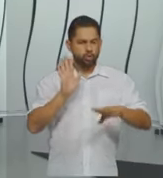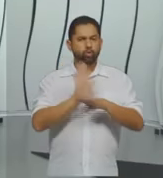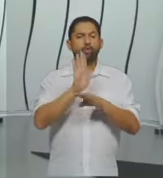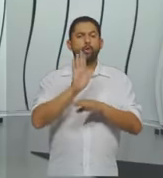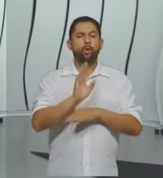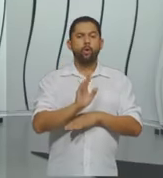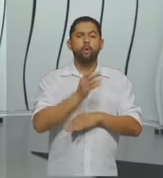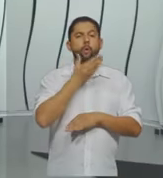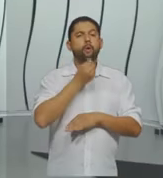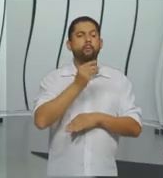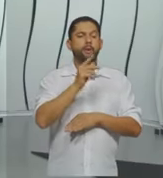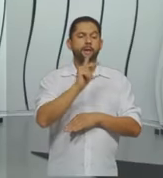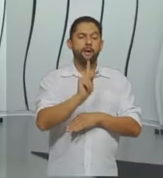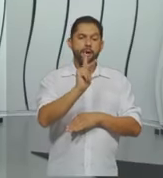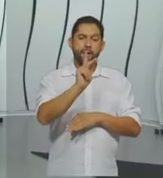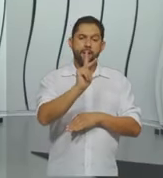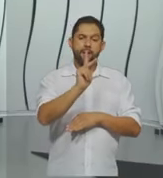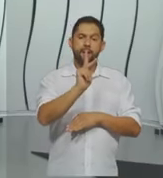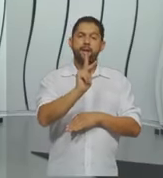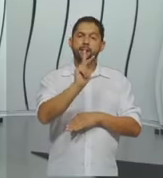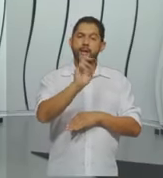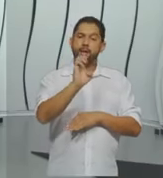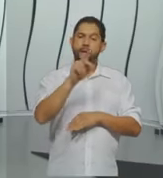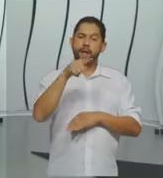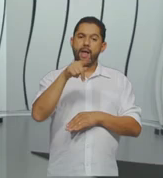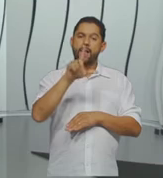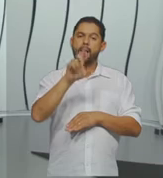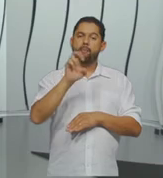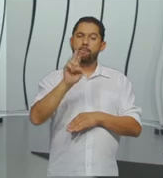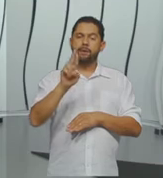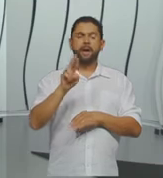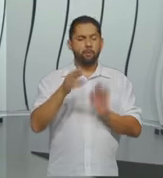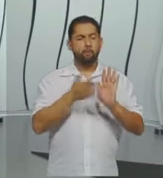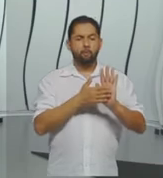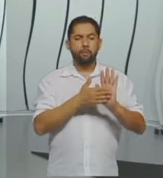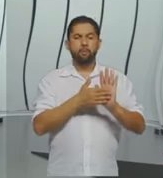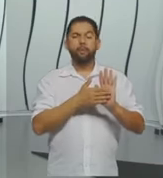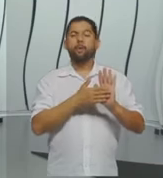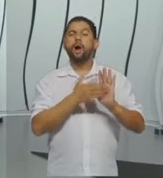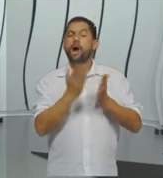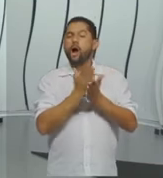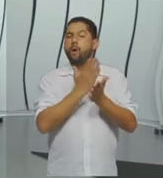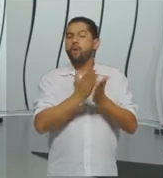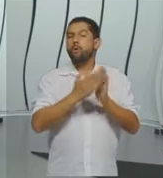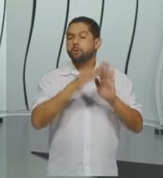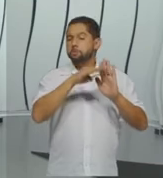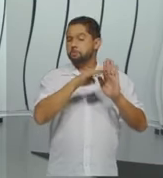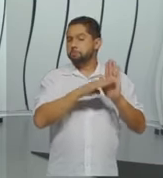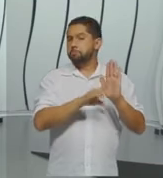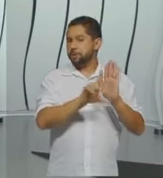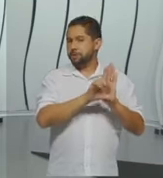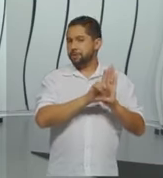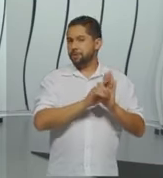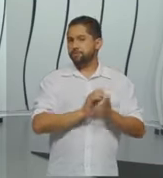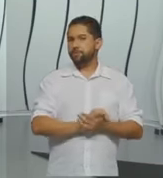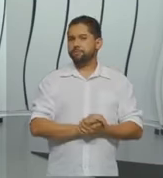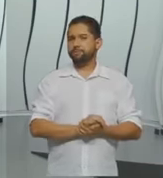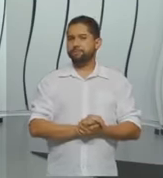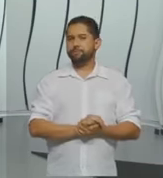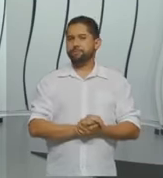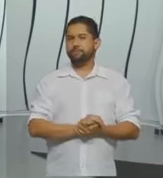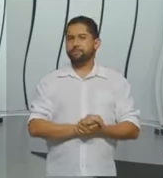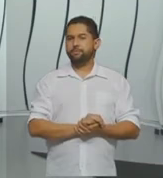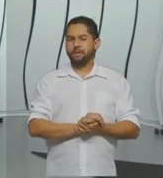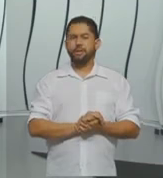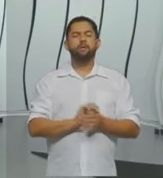as leis que nós vamos falar delas daqui a pouquinho. Então o que o Kepler ele teve que fazer? Ele teve que deixar